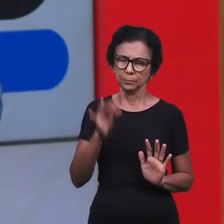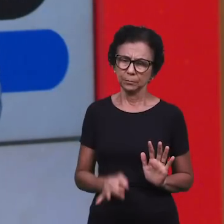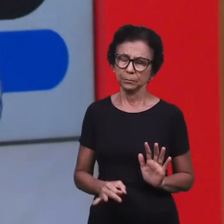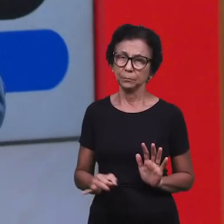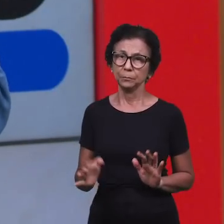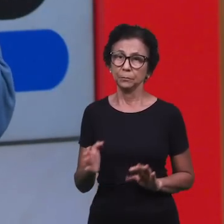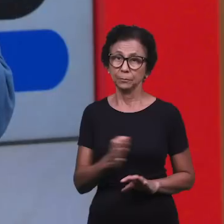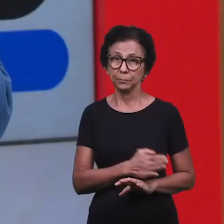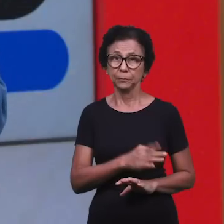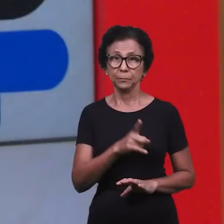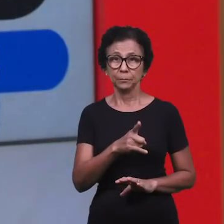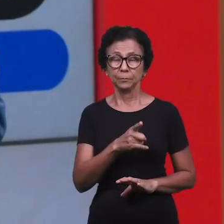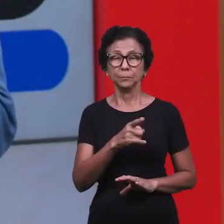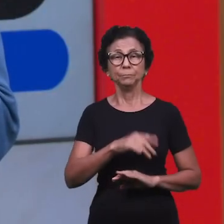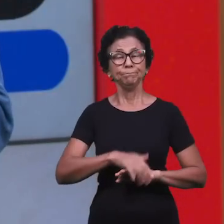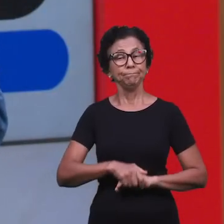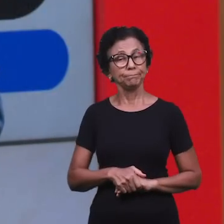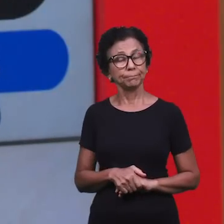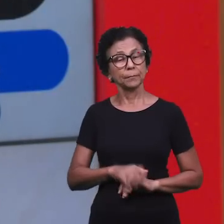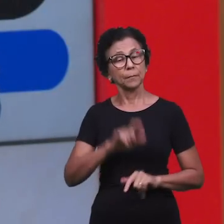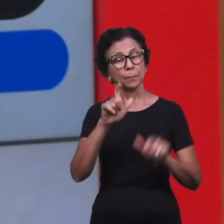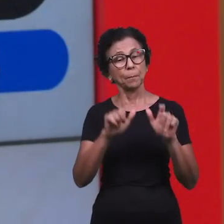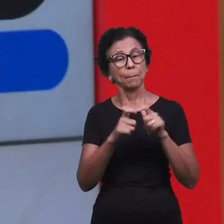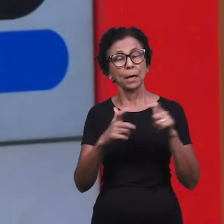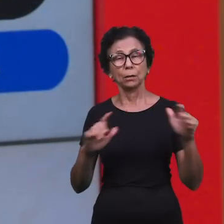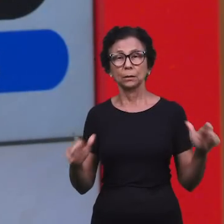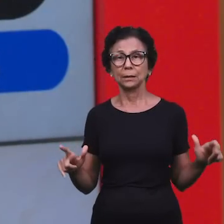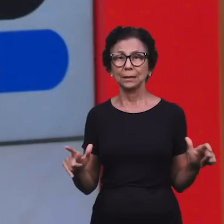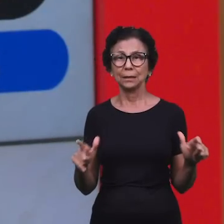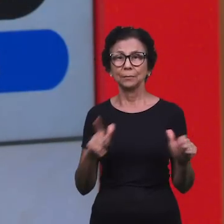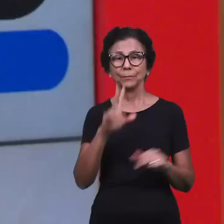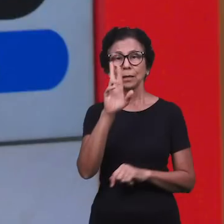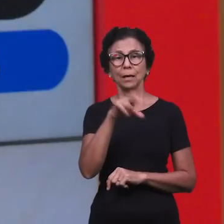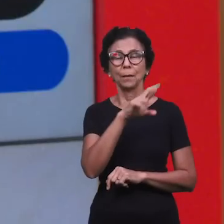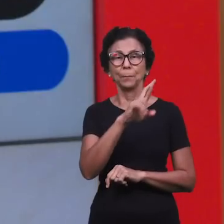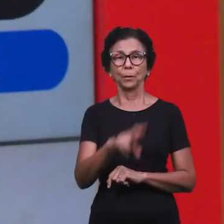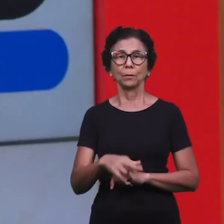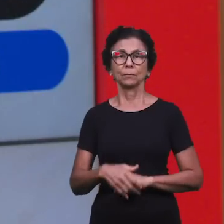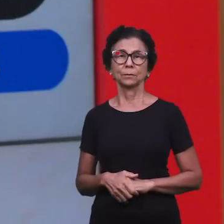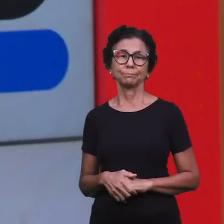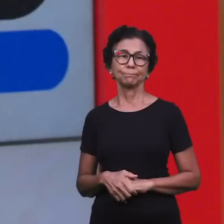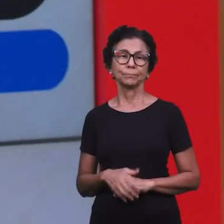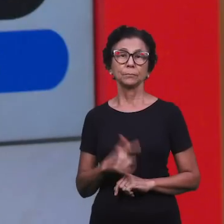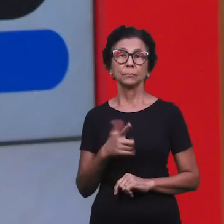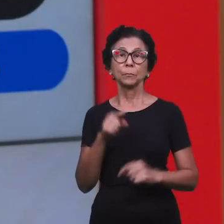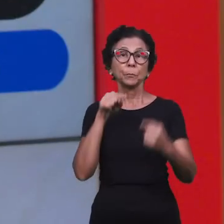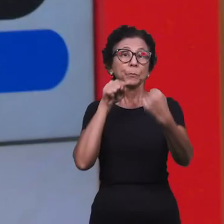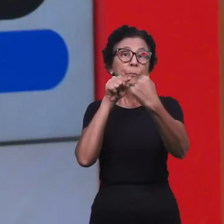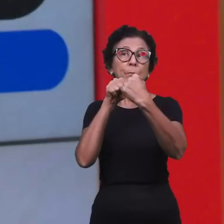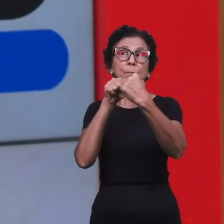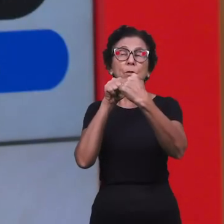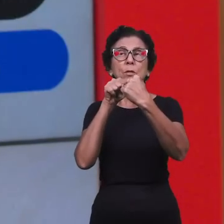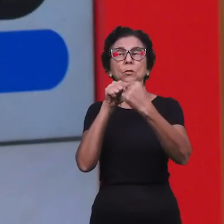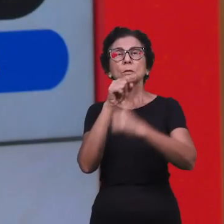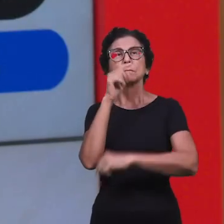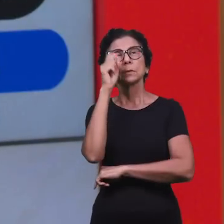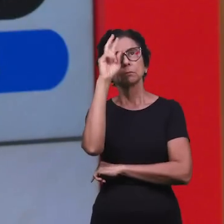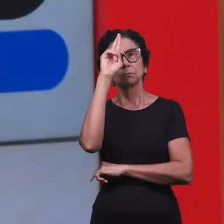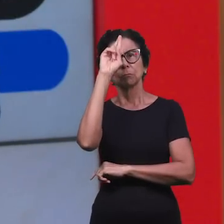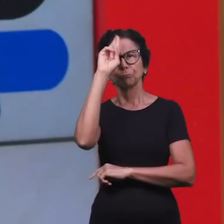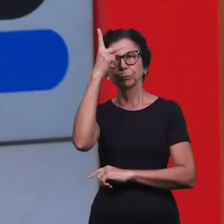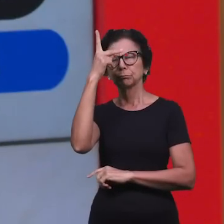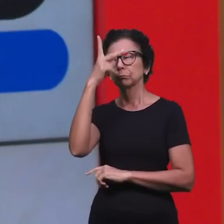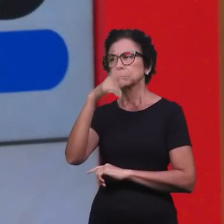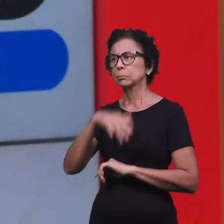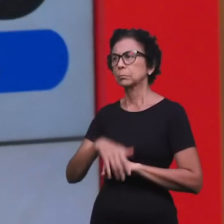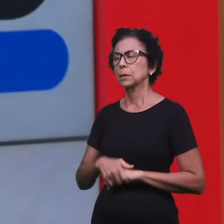aprovadas em provas, em concursos públicos, porque simplesmente ela não tem um objetivo claro. Tem um dia que ela está interessada